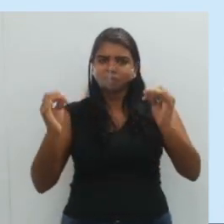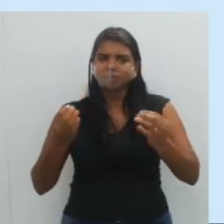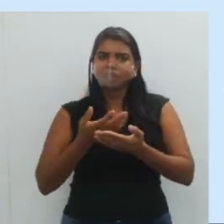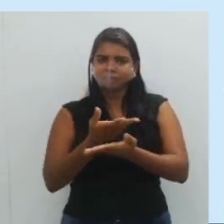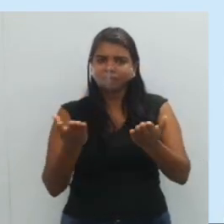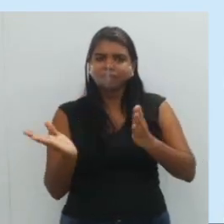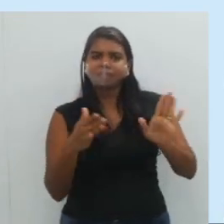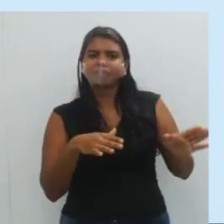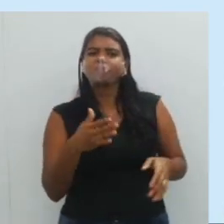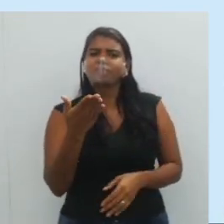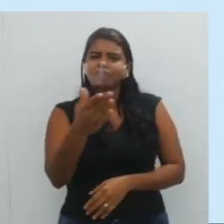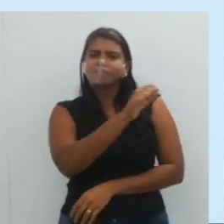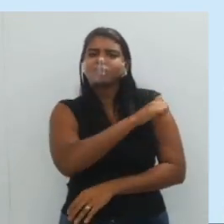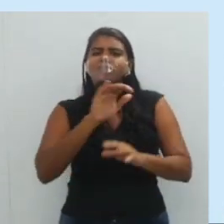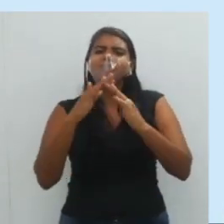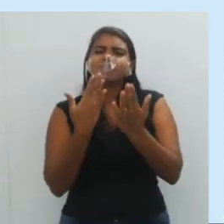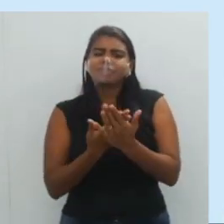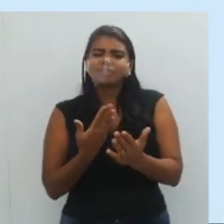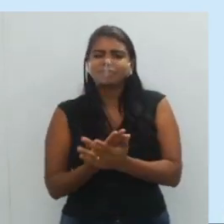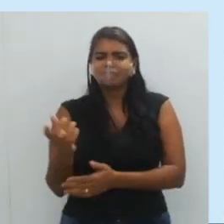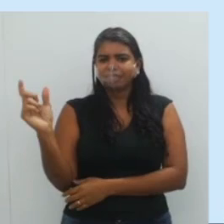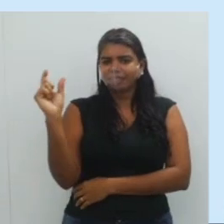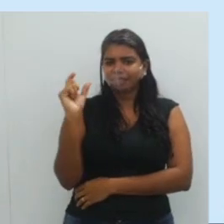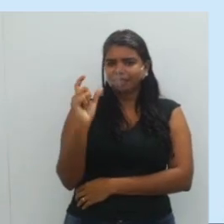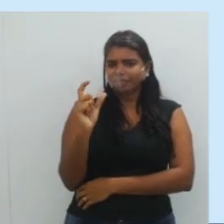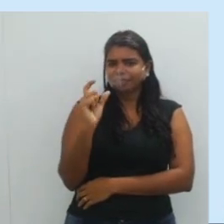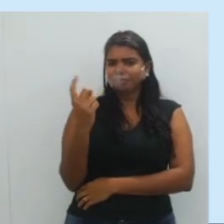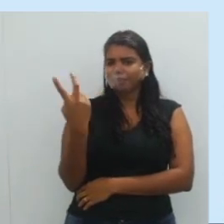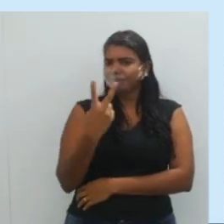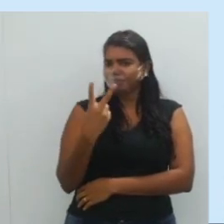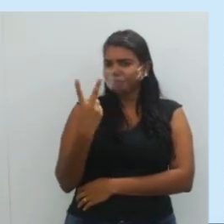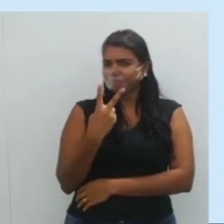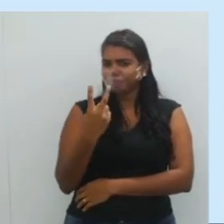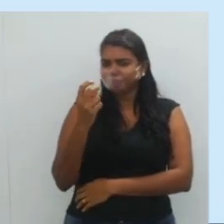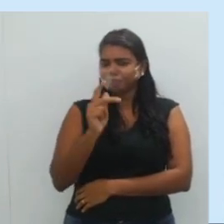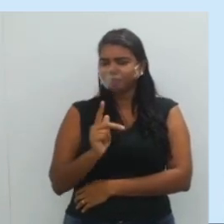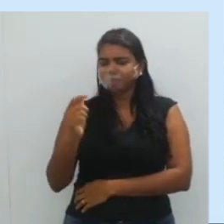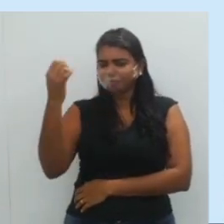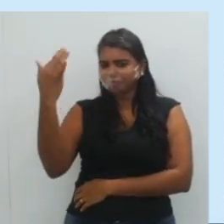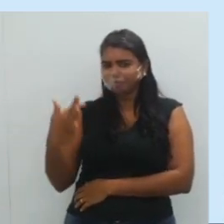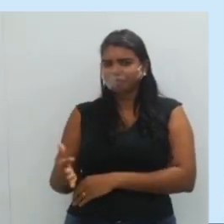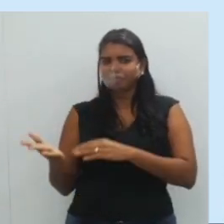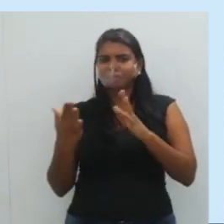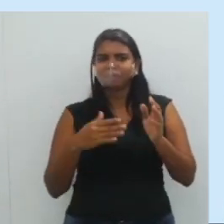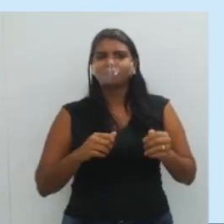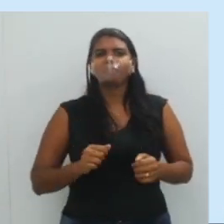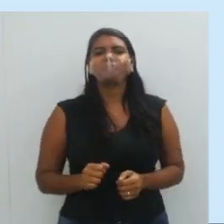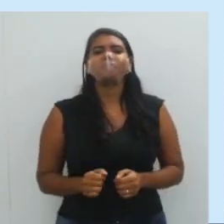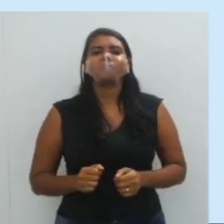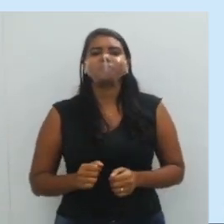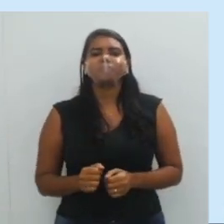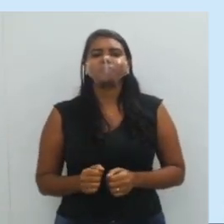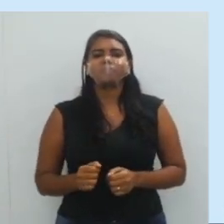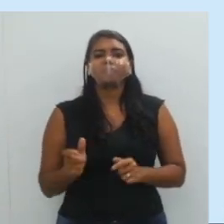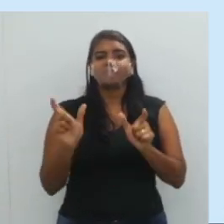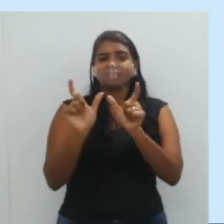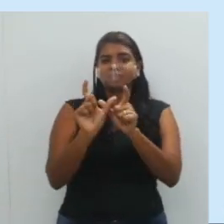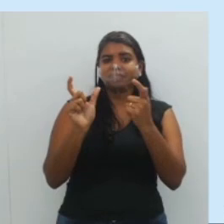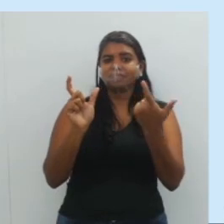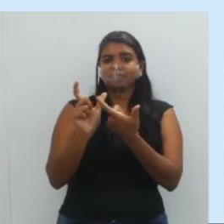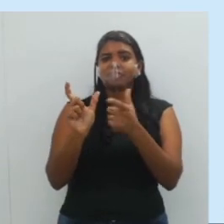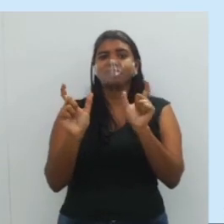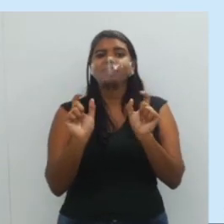todos. Então, estudantes, essa palavra, aliás, as duas palavras que eu falei, singularidade, pluralidade, o que